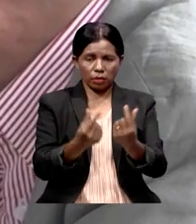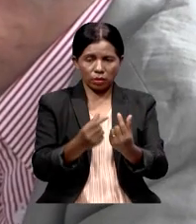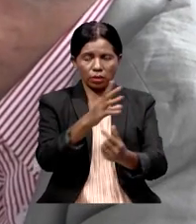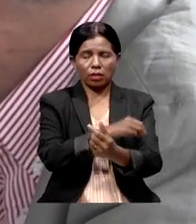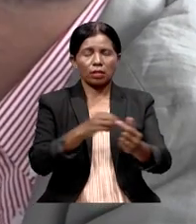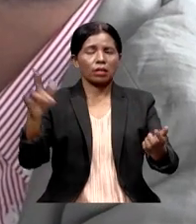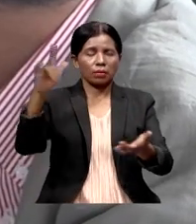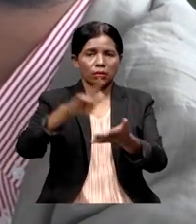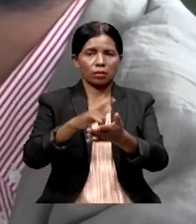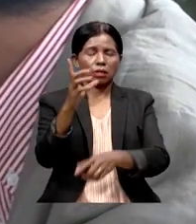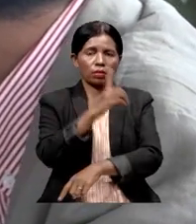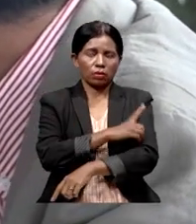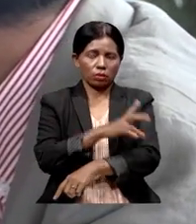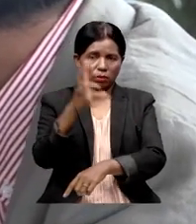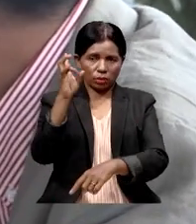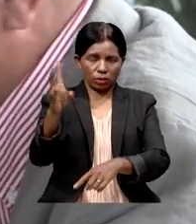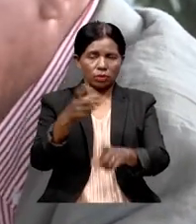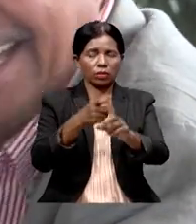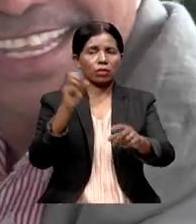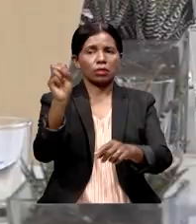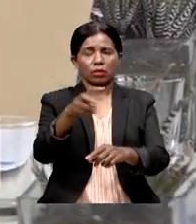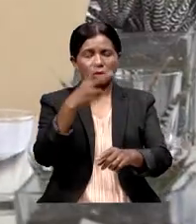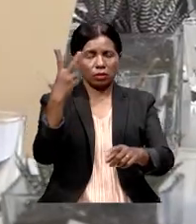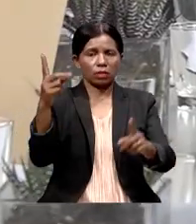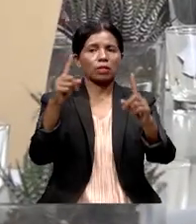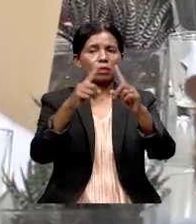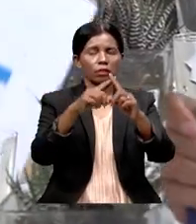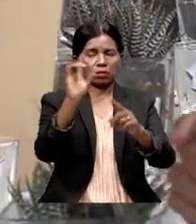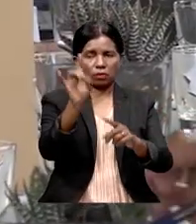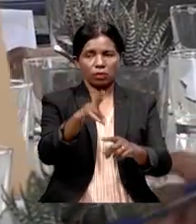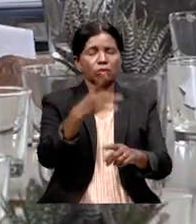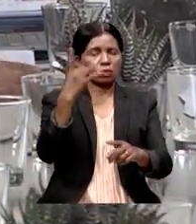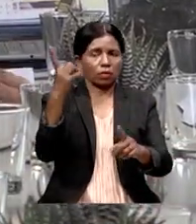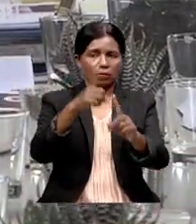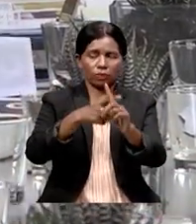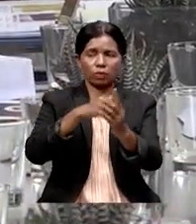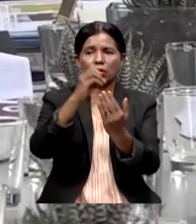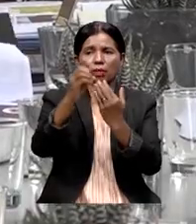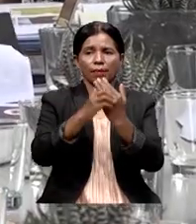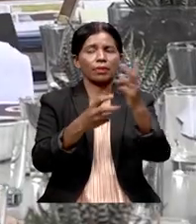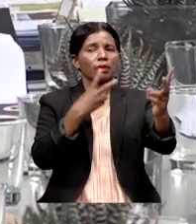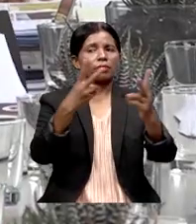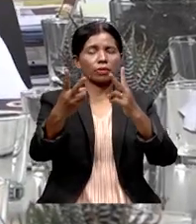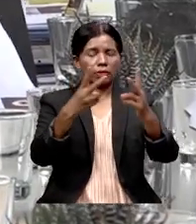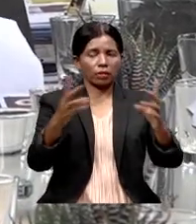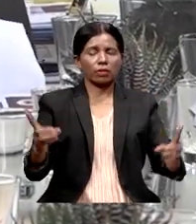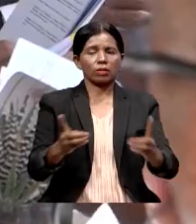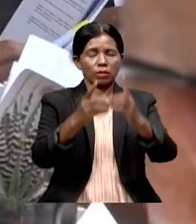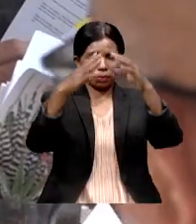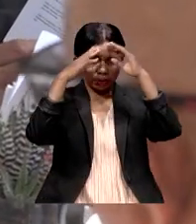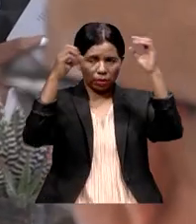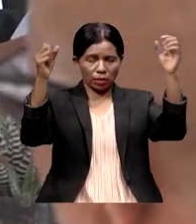e a Portugal durante o Loronhito, o Siloron São Recen Rua, Toloron São Recen Ualo, Fulano Outubro. E a visita oficial nesse a ser o Presidente